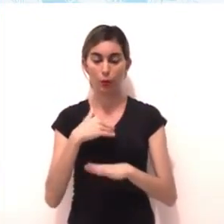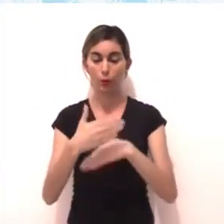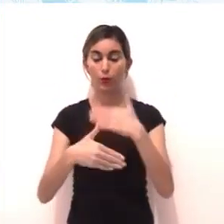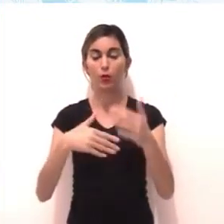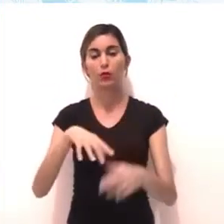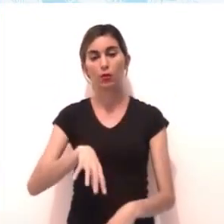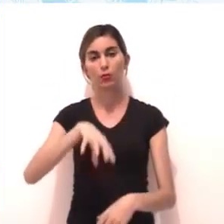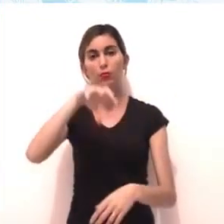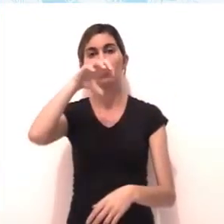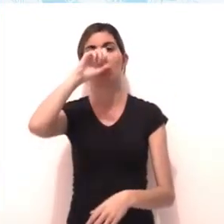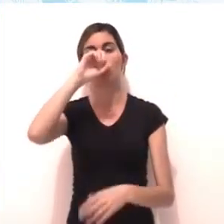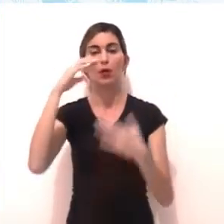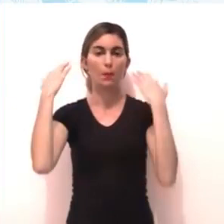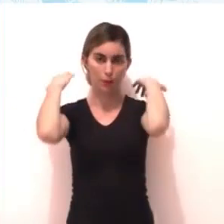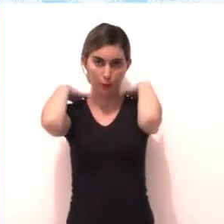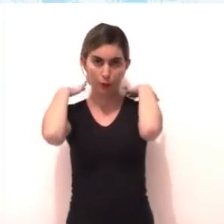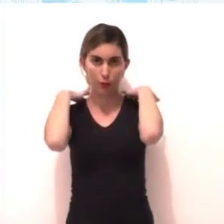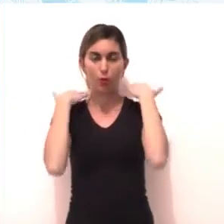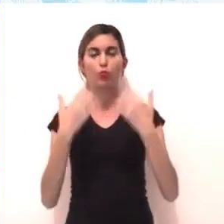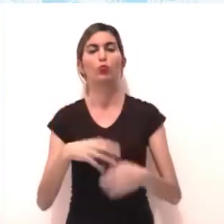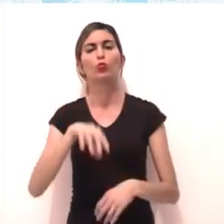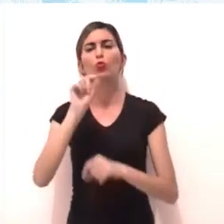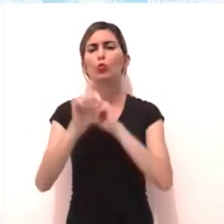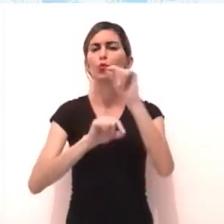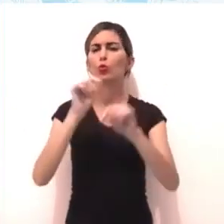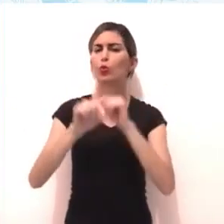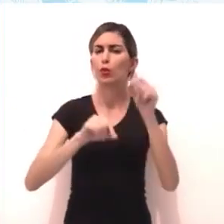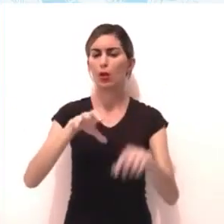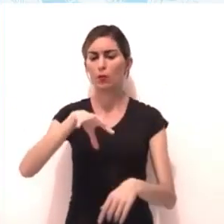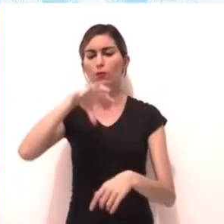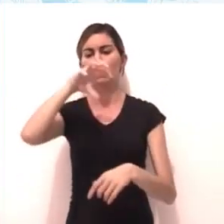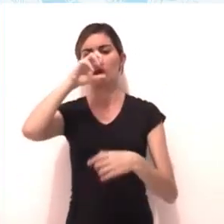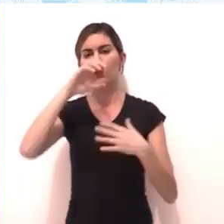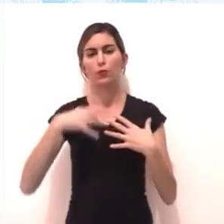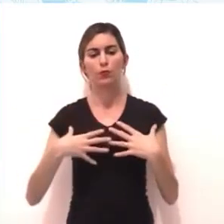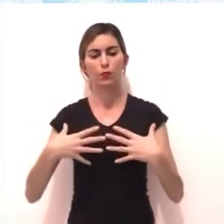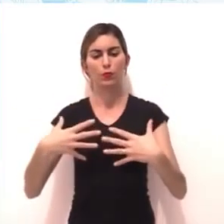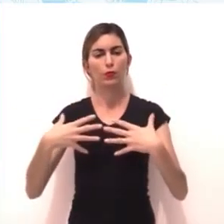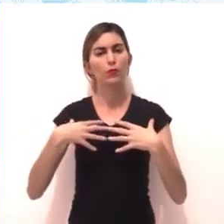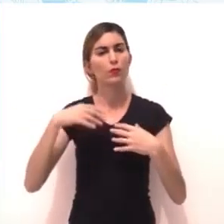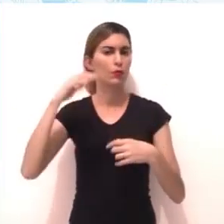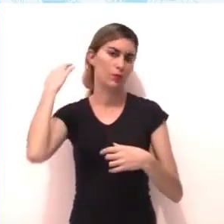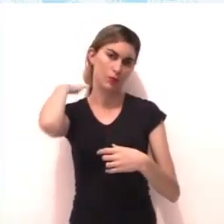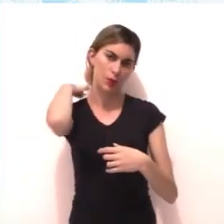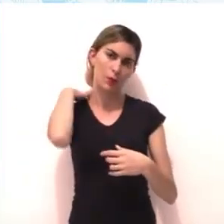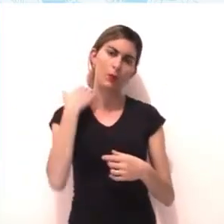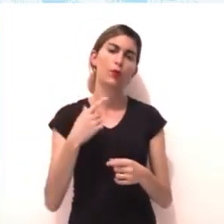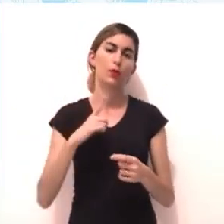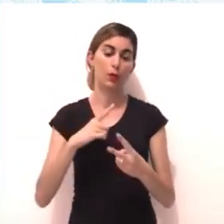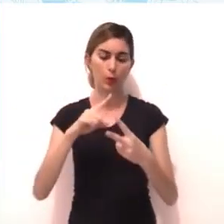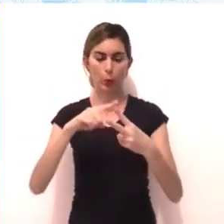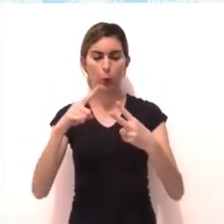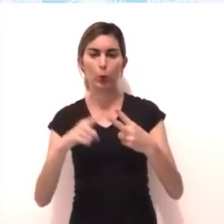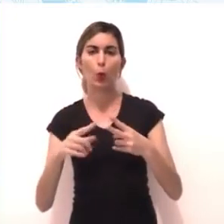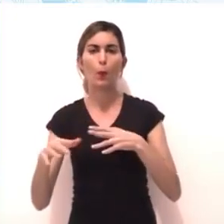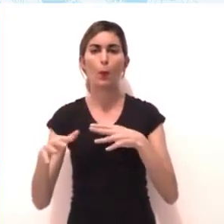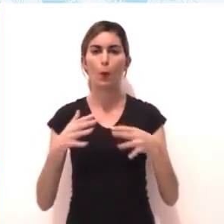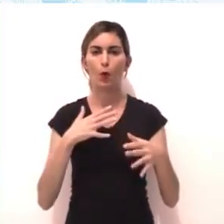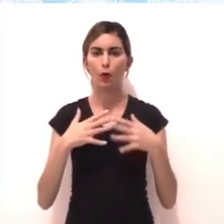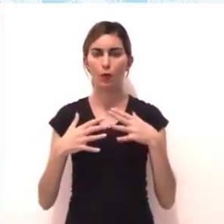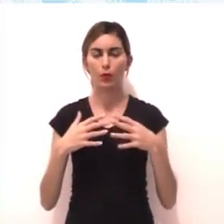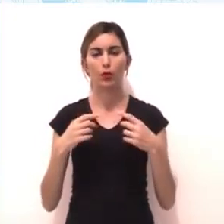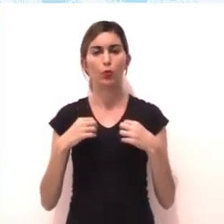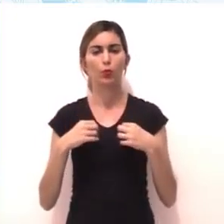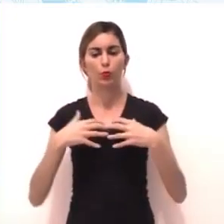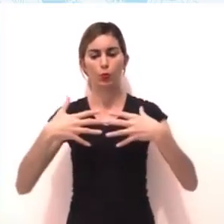da respiração pulmonar. O que é a respiração pulmonar? A respiração pulmonar, ela envolve dois movimentos